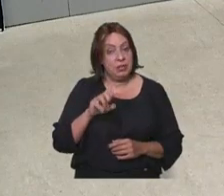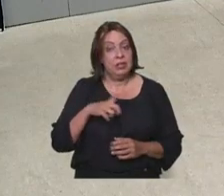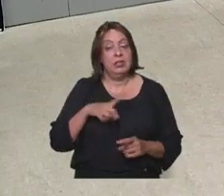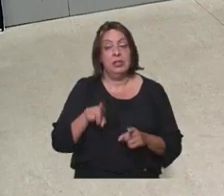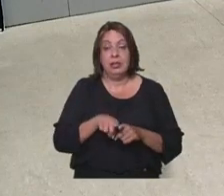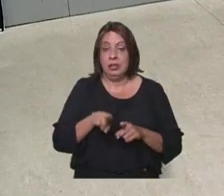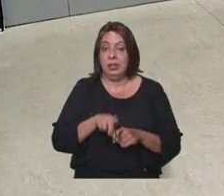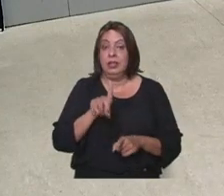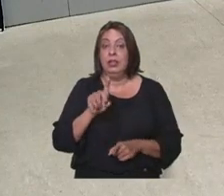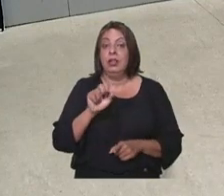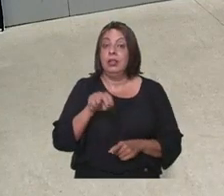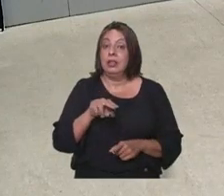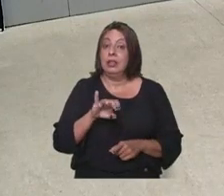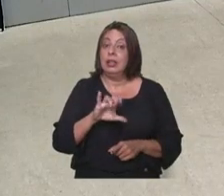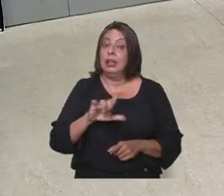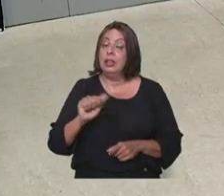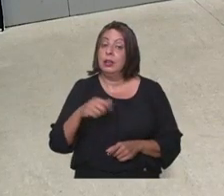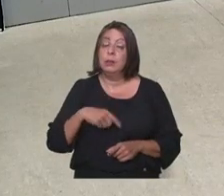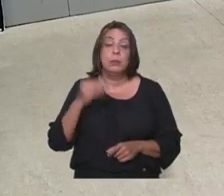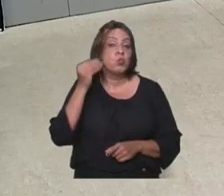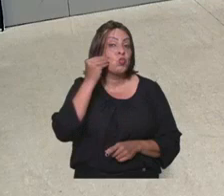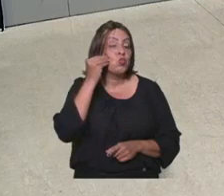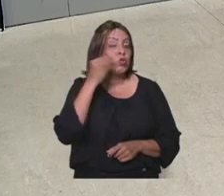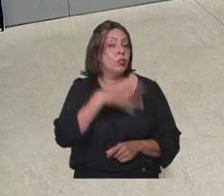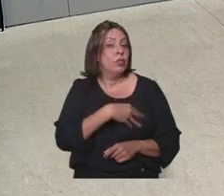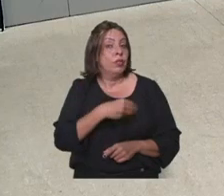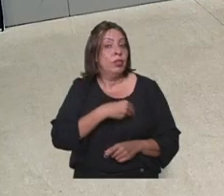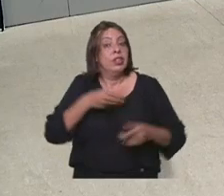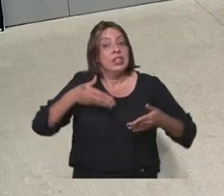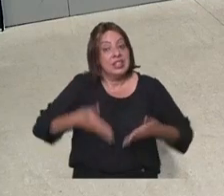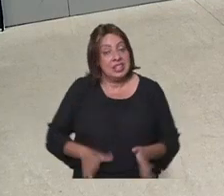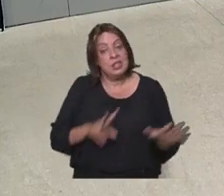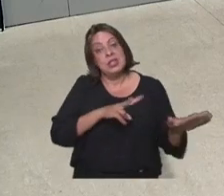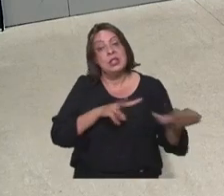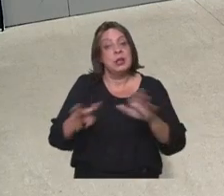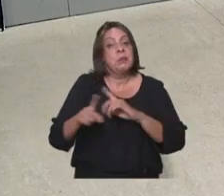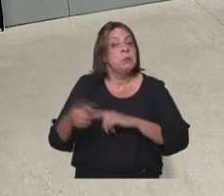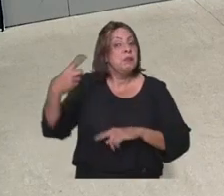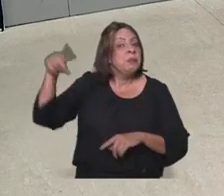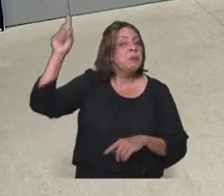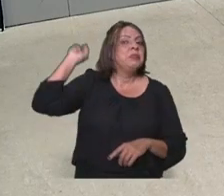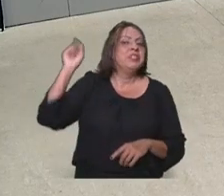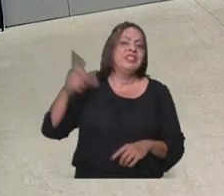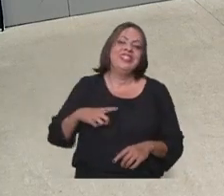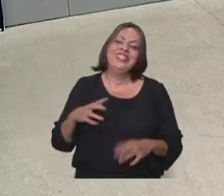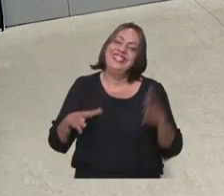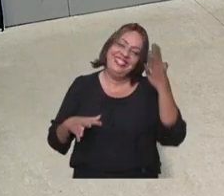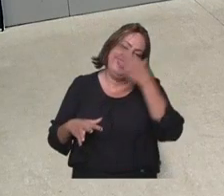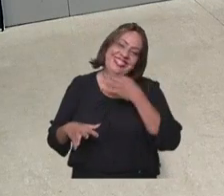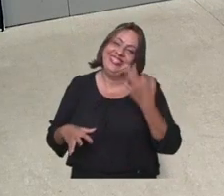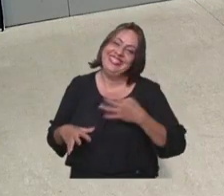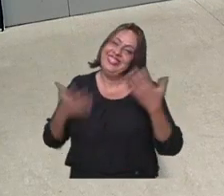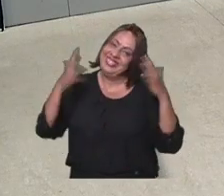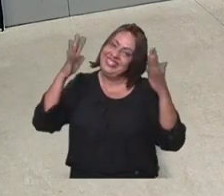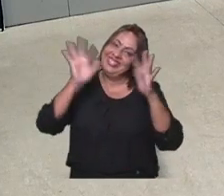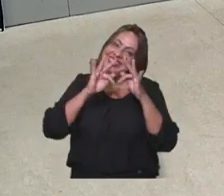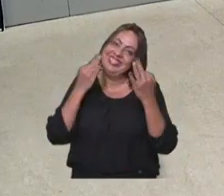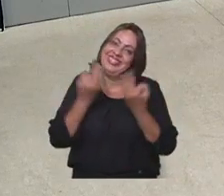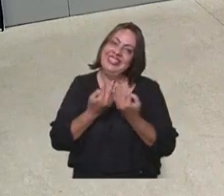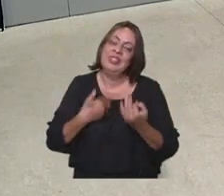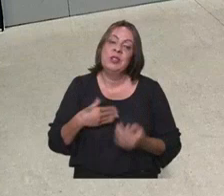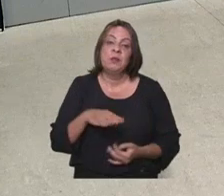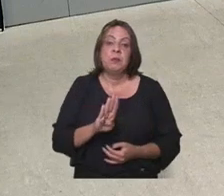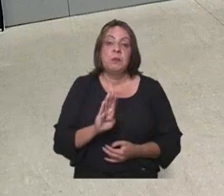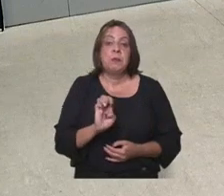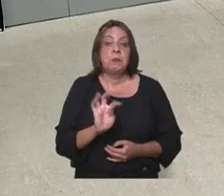Daniela Silva tem um pedido especial aqui. Manda um beijo pro meu filho que nasceu semana passada. Coisa linda. Parabéns, família. Beth, liga a